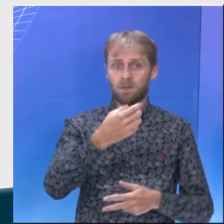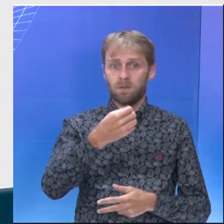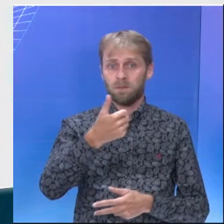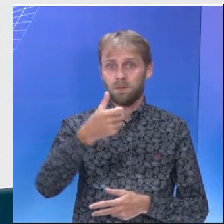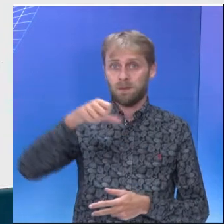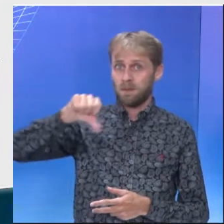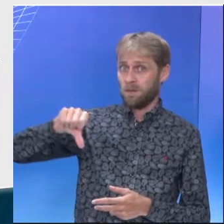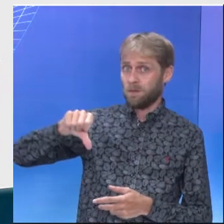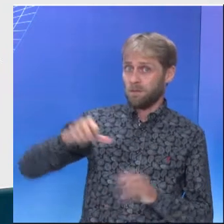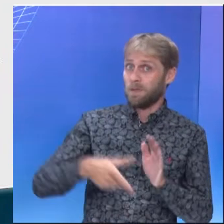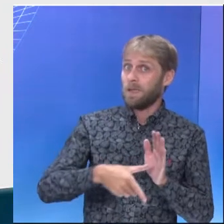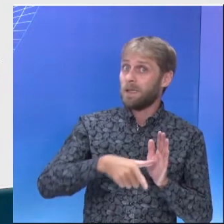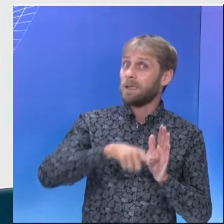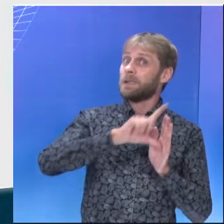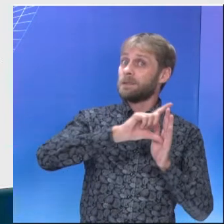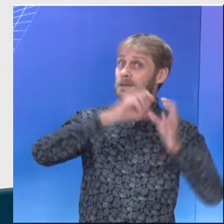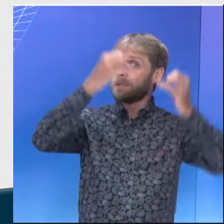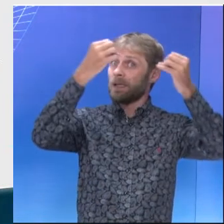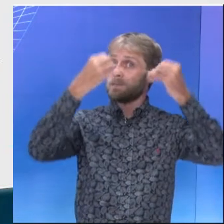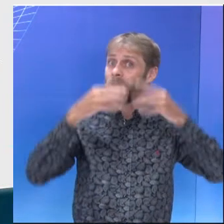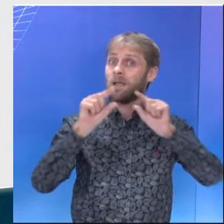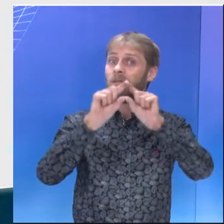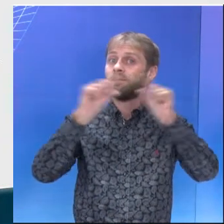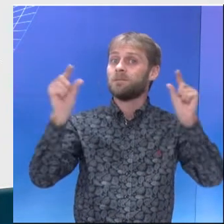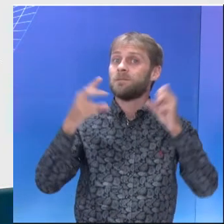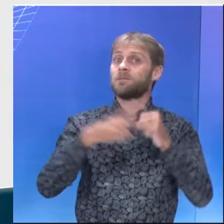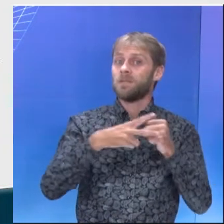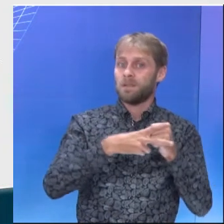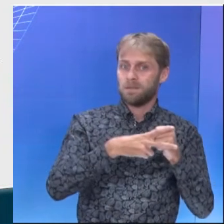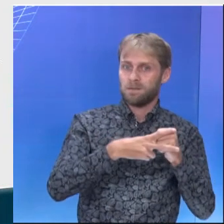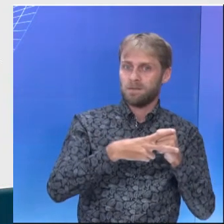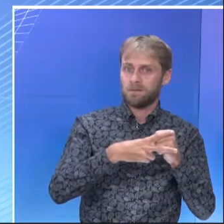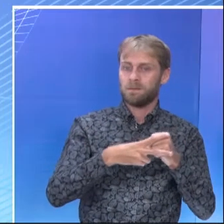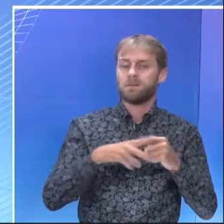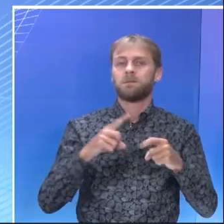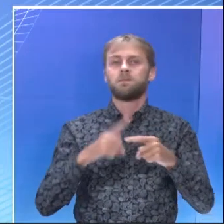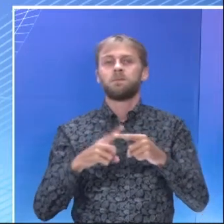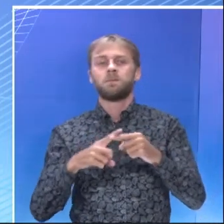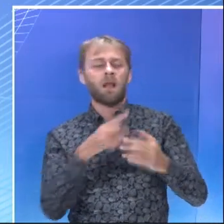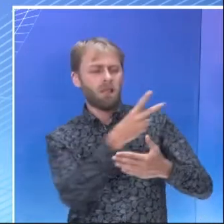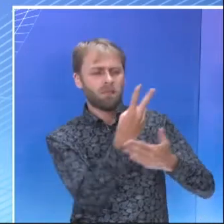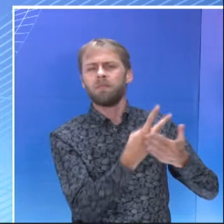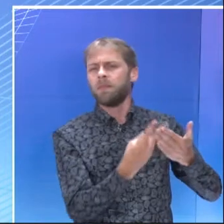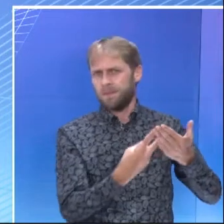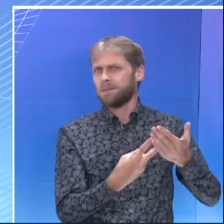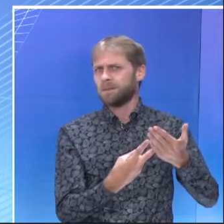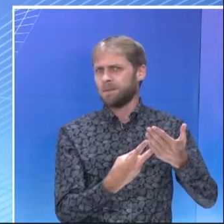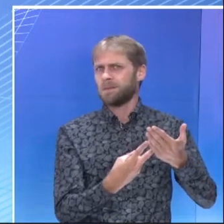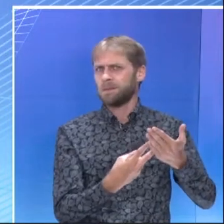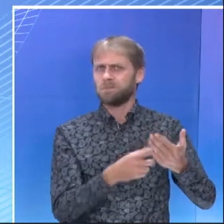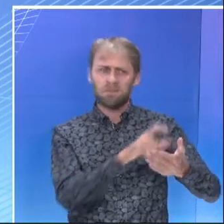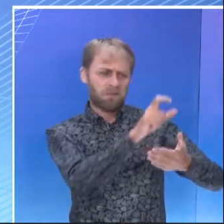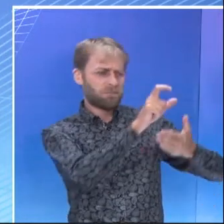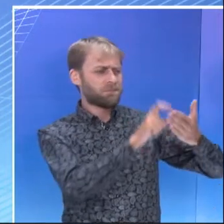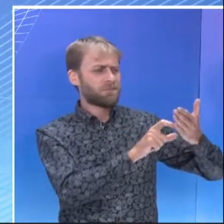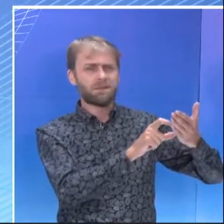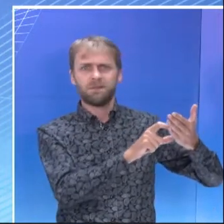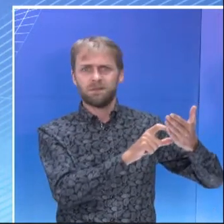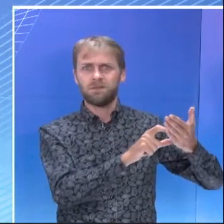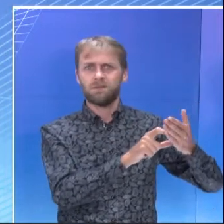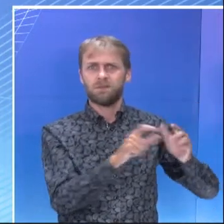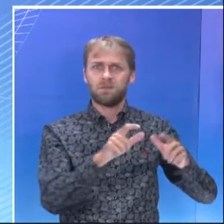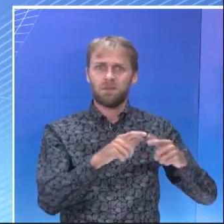eu quero falar sobre o phrasal verbs. Porque o cartoon, ele geralmente... Ele é um texto, é um